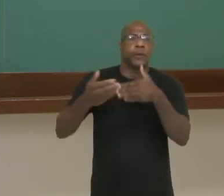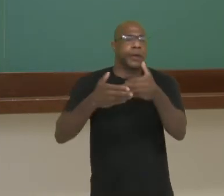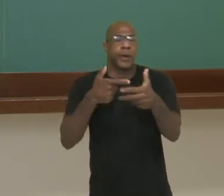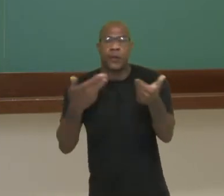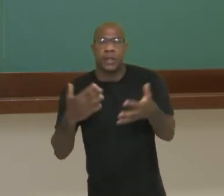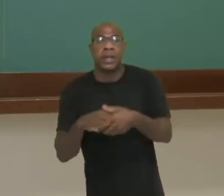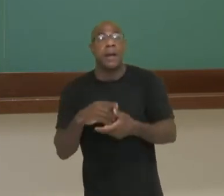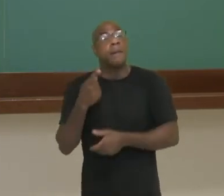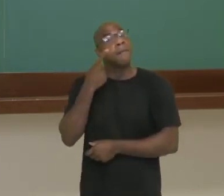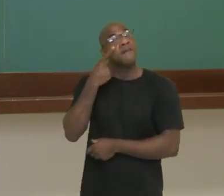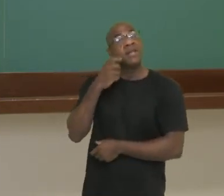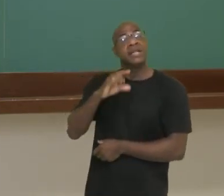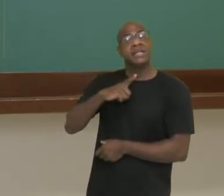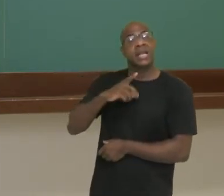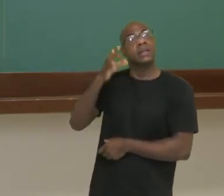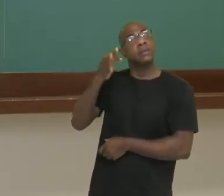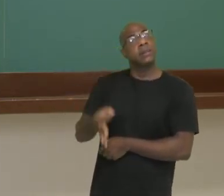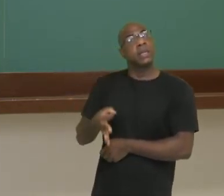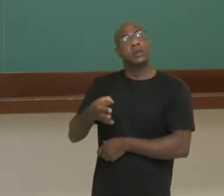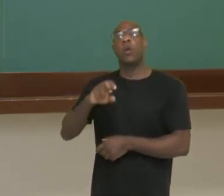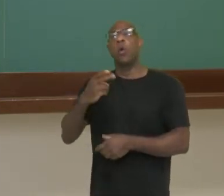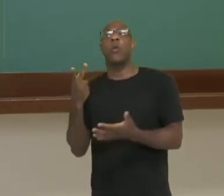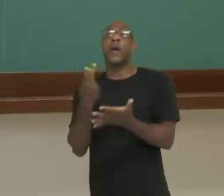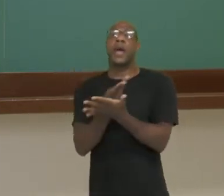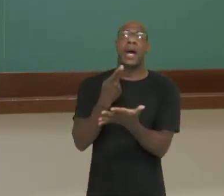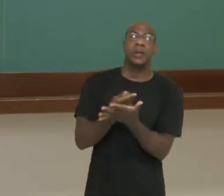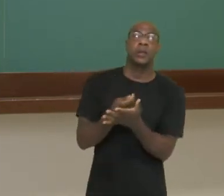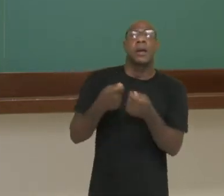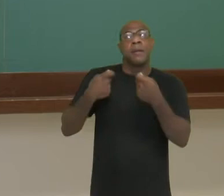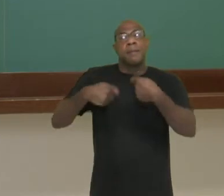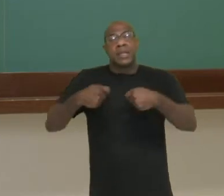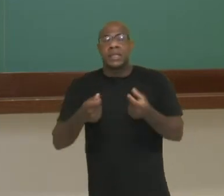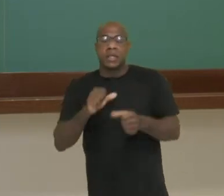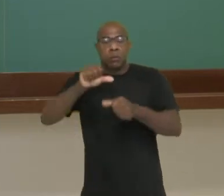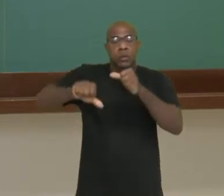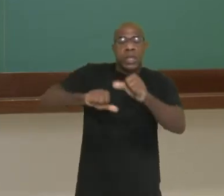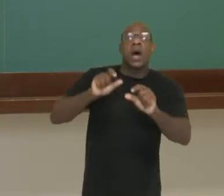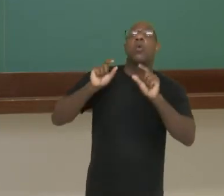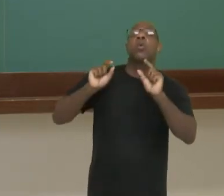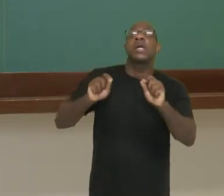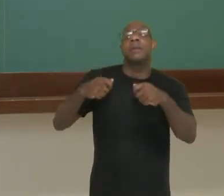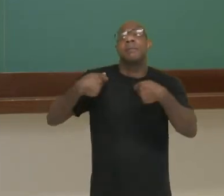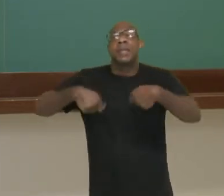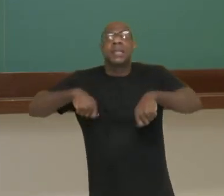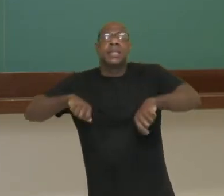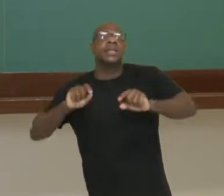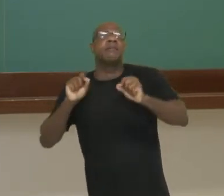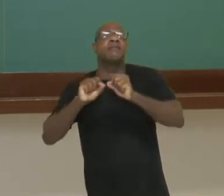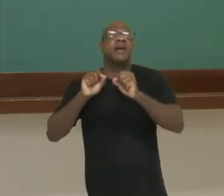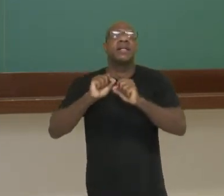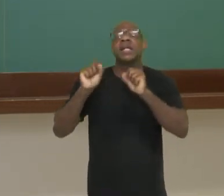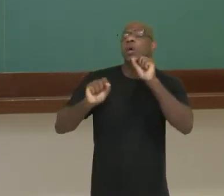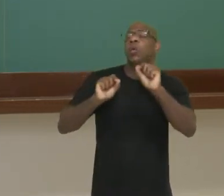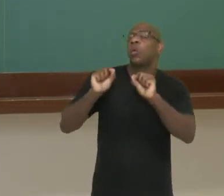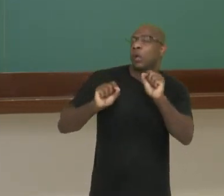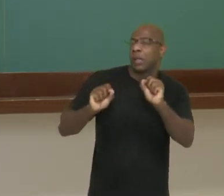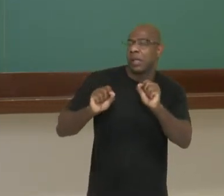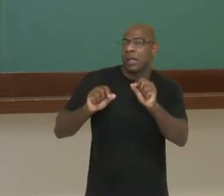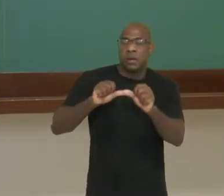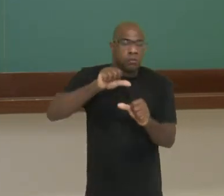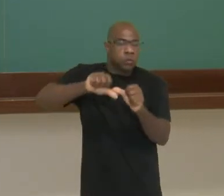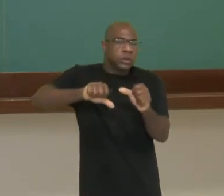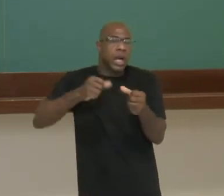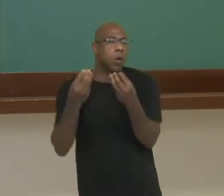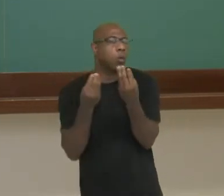para ver se está dando certo, o que precisa ser mudado, o que tem que haver de alteração ou